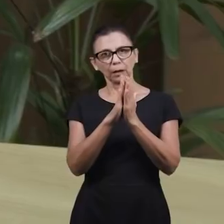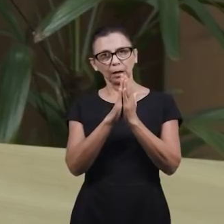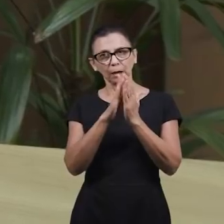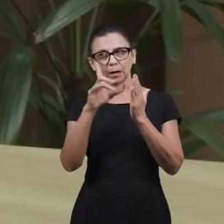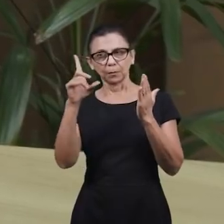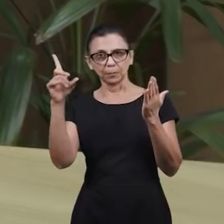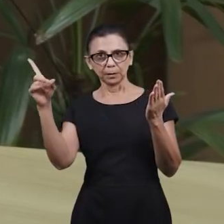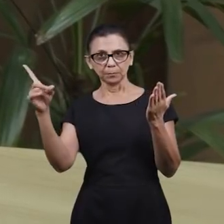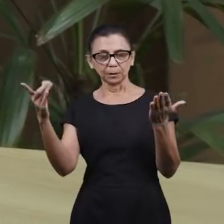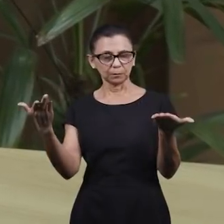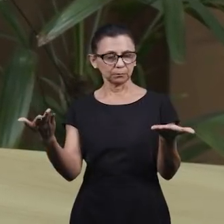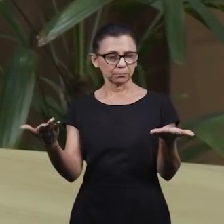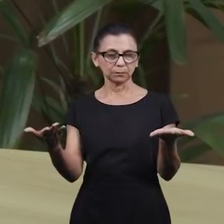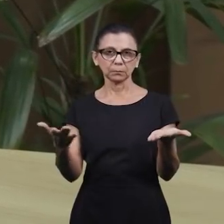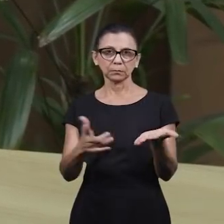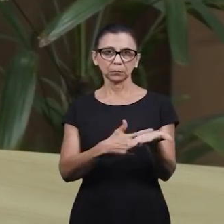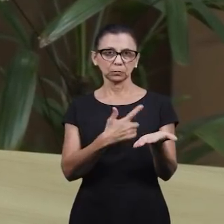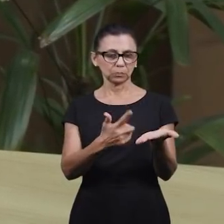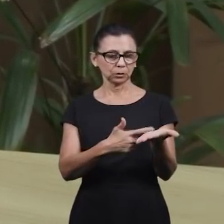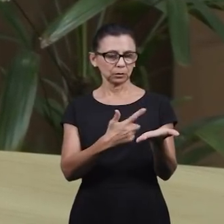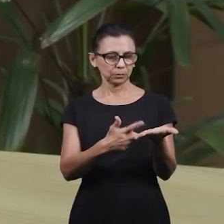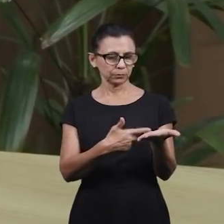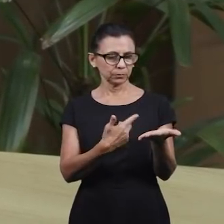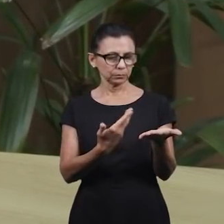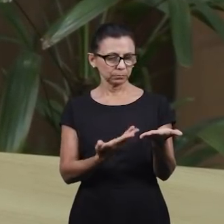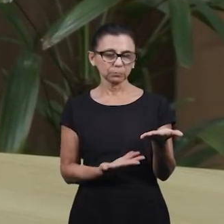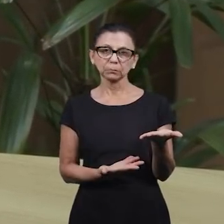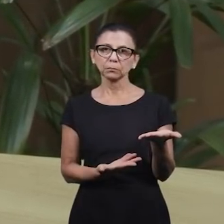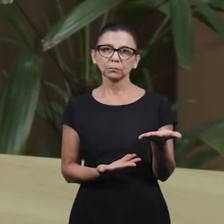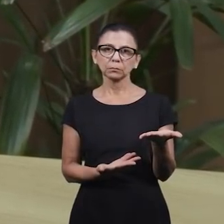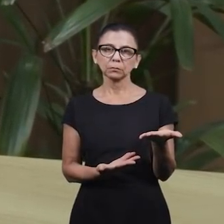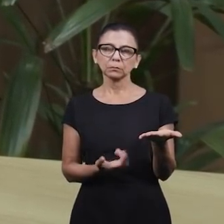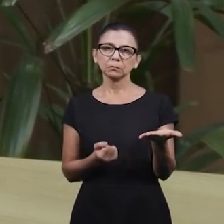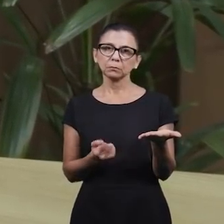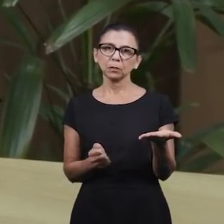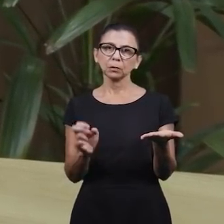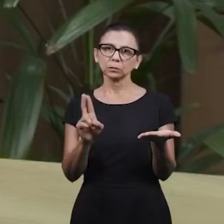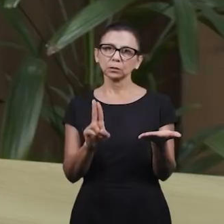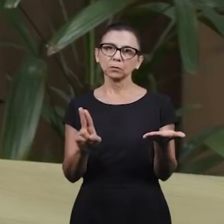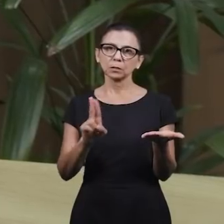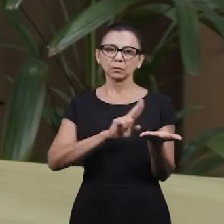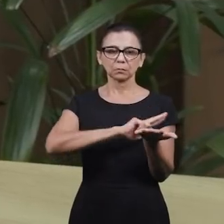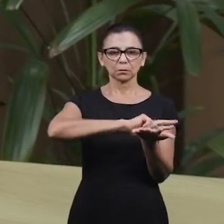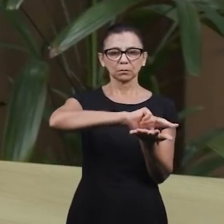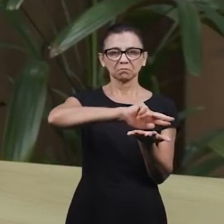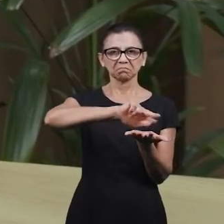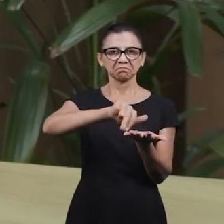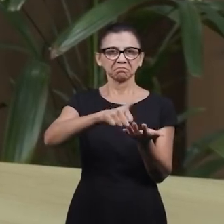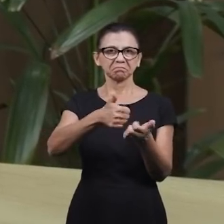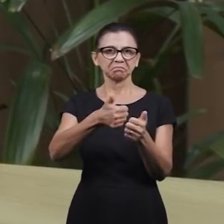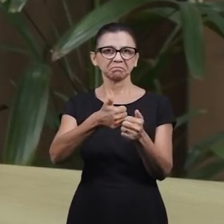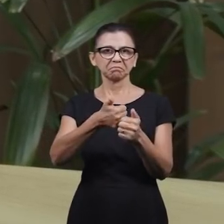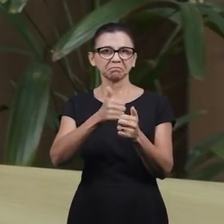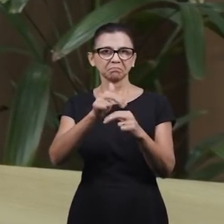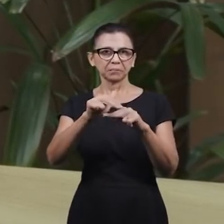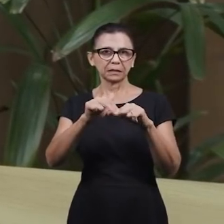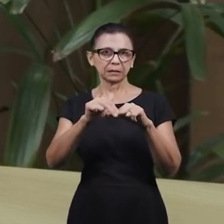para este livro, ele pode ser usado de várias maneiras